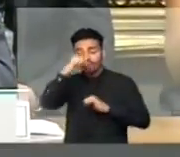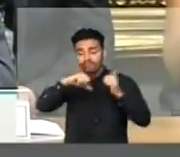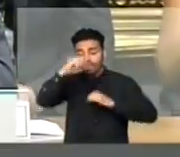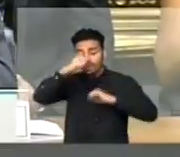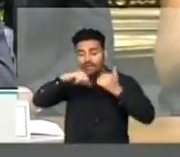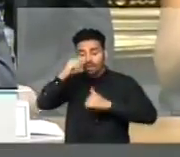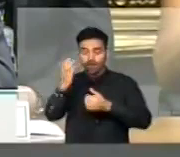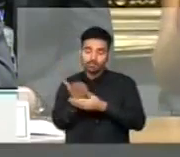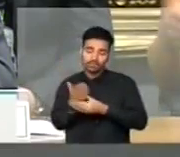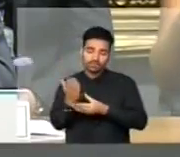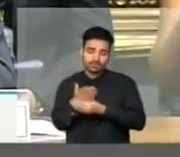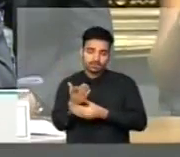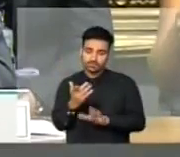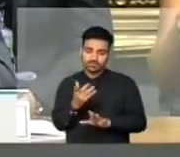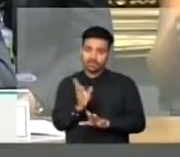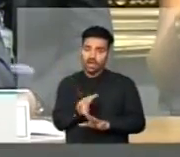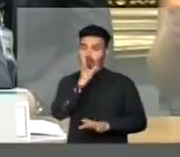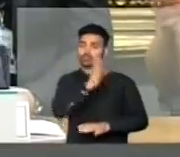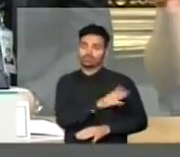processo e sua viabilidade.